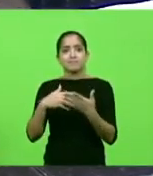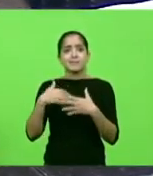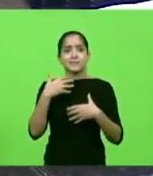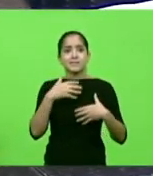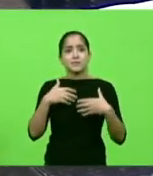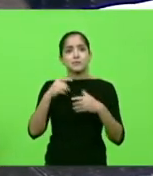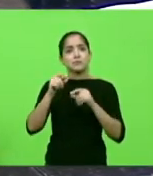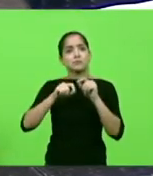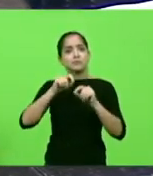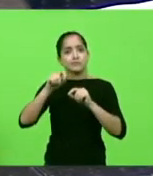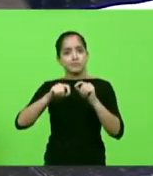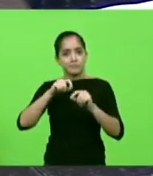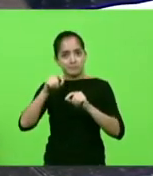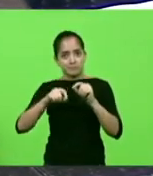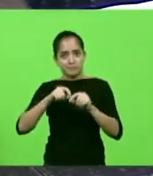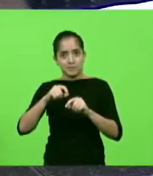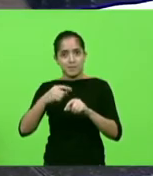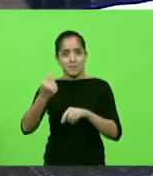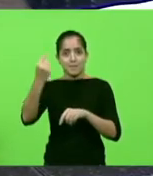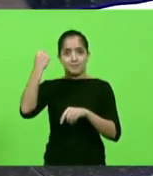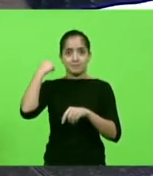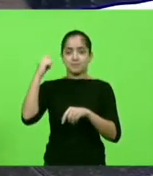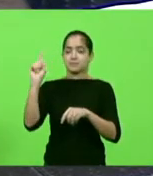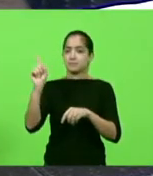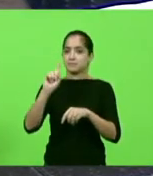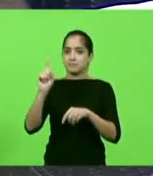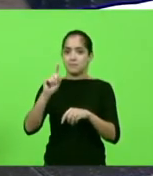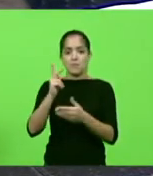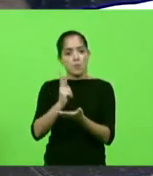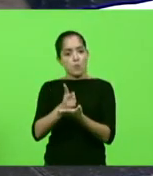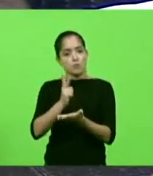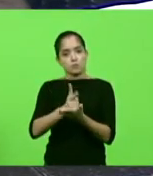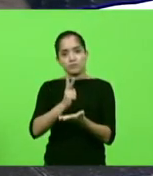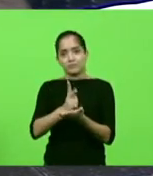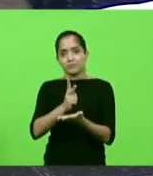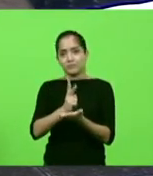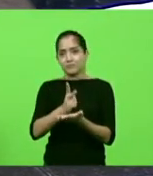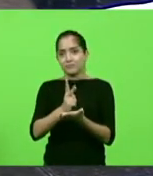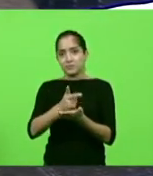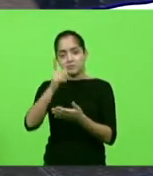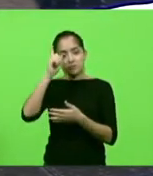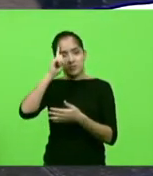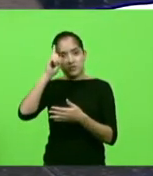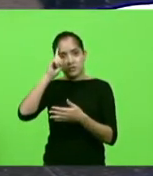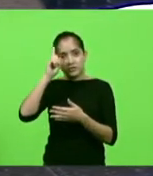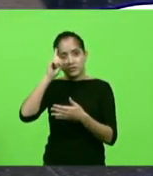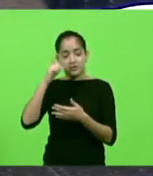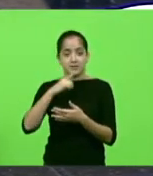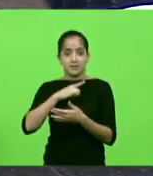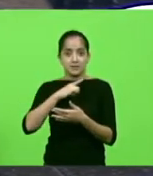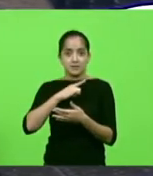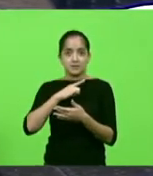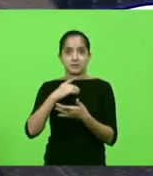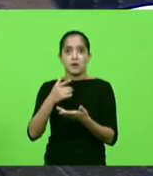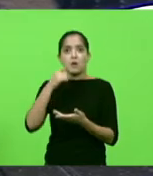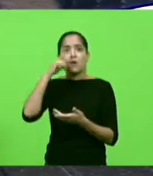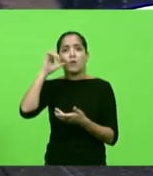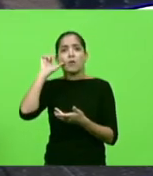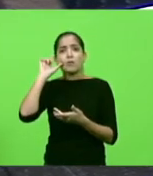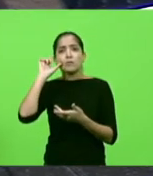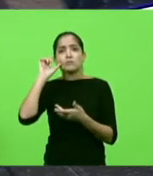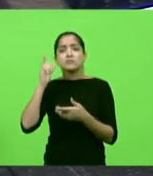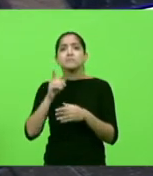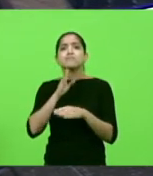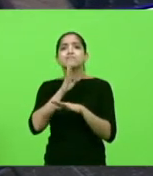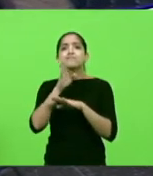ela nunca fica no passado, ela insiste em se atualizar dia a dia. Ontem mesmo estava lá no